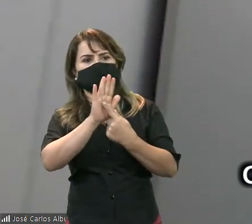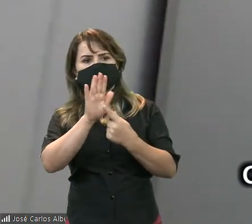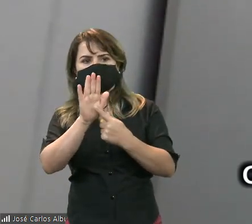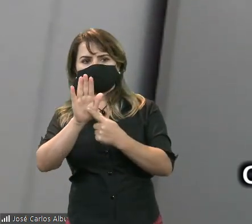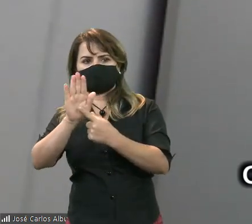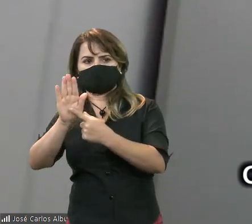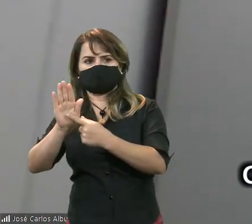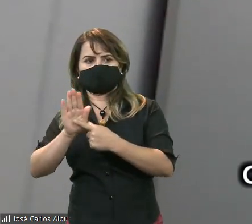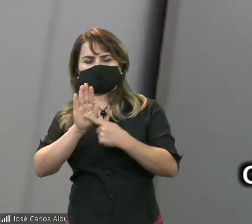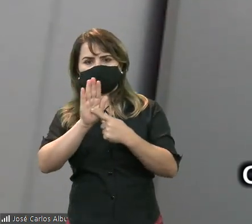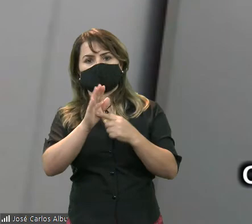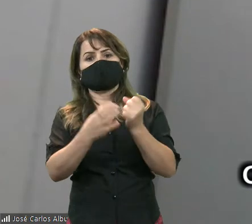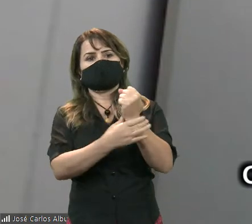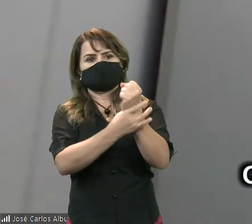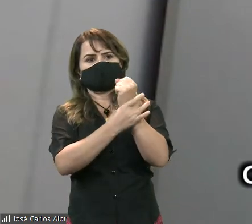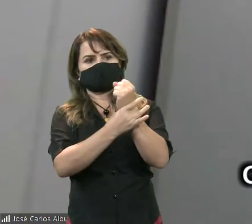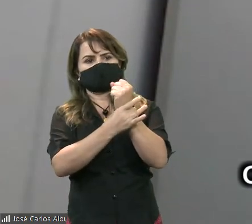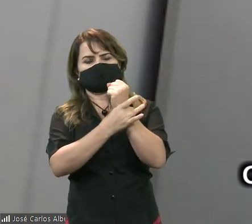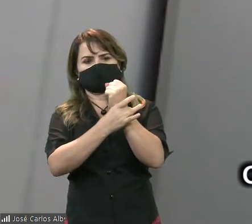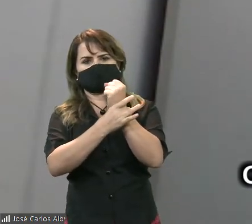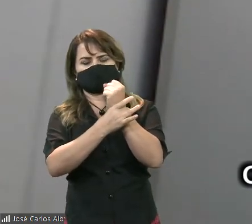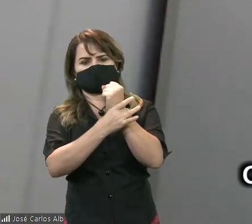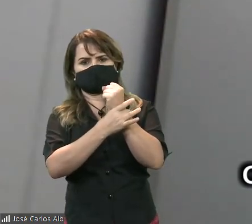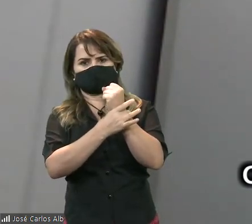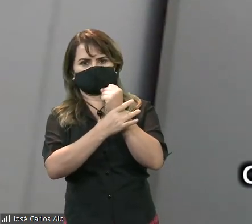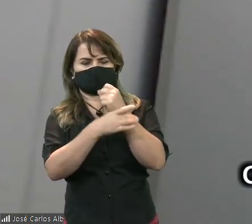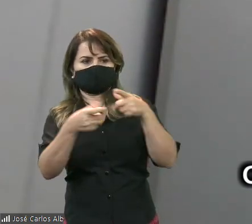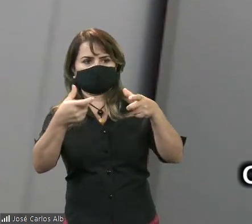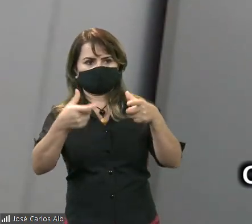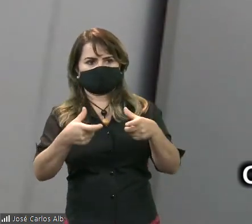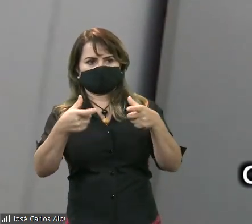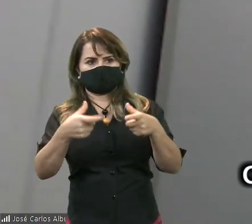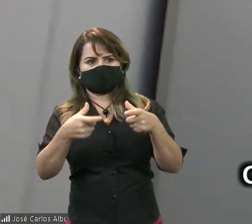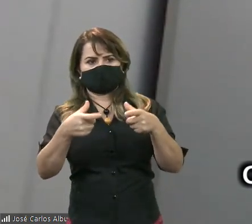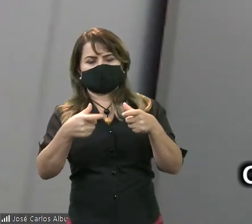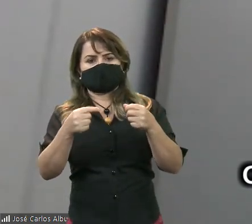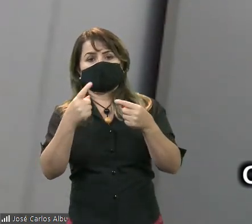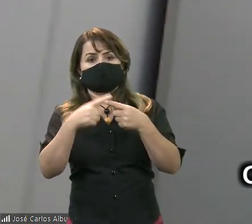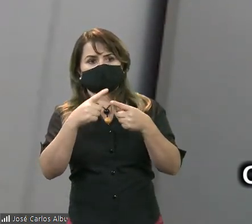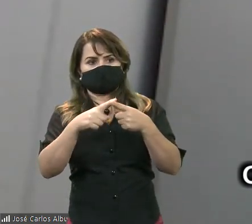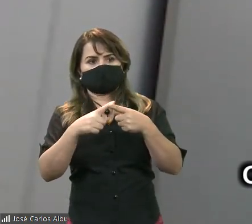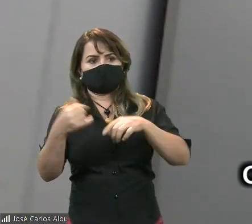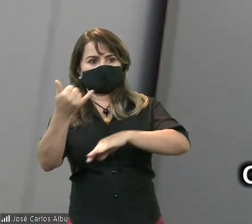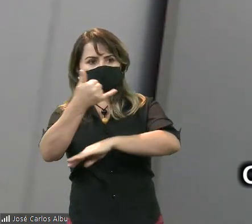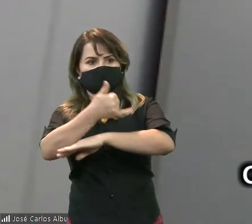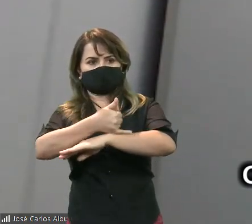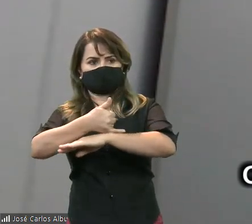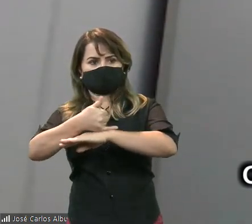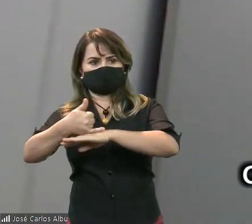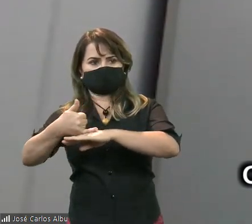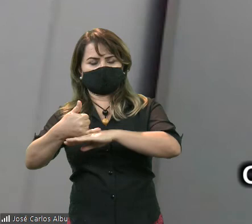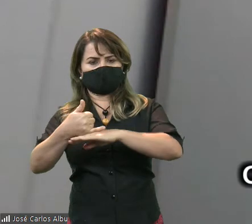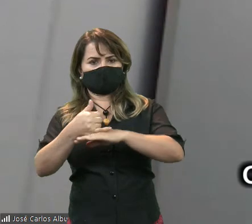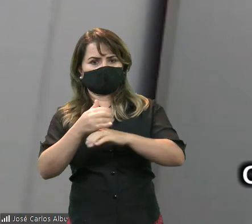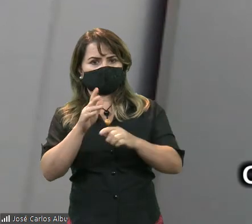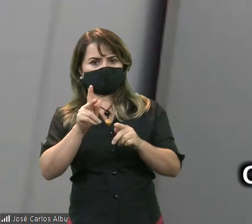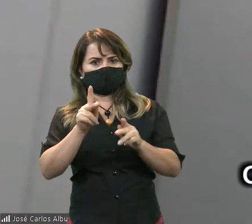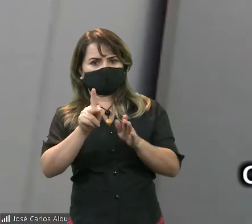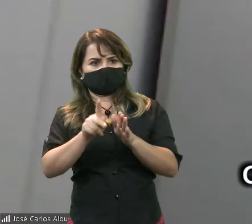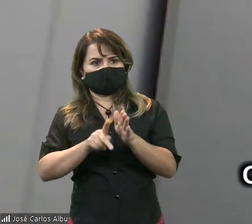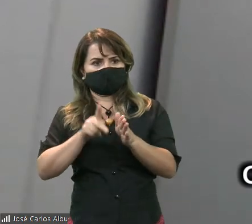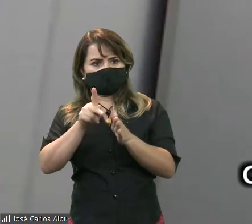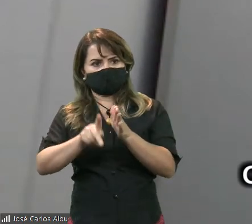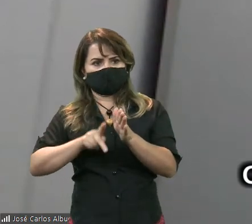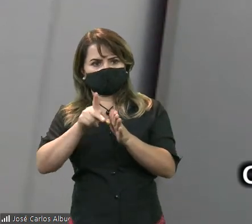forma de segurança. Por que que eu falo na forma de segurança? Porque lá nos trilhos, vereador Galete, lá